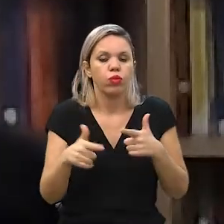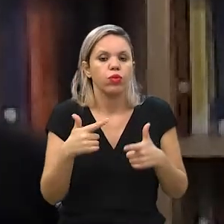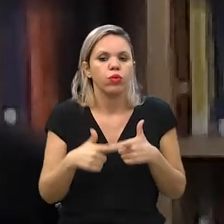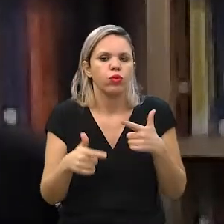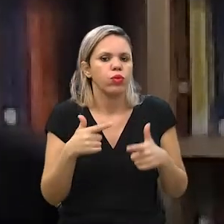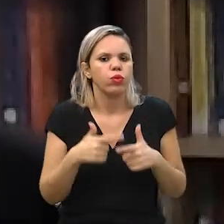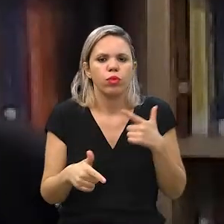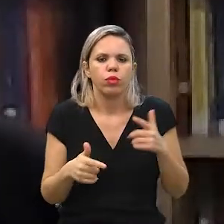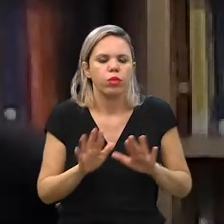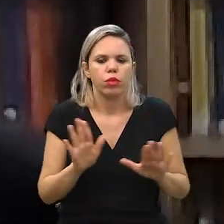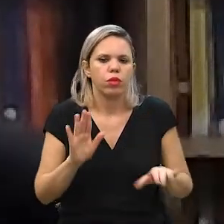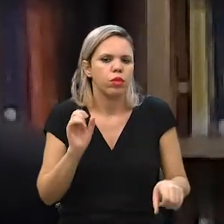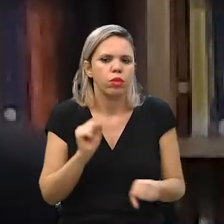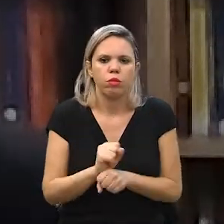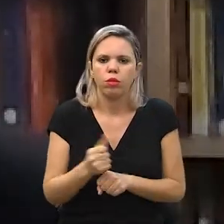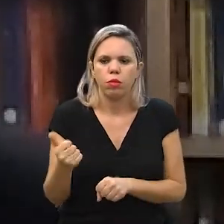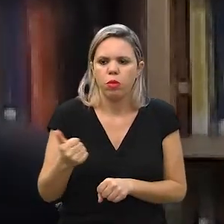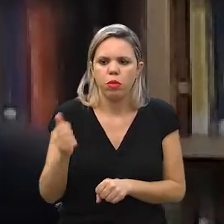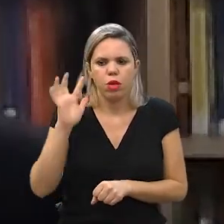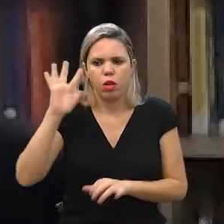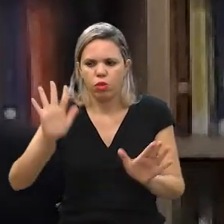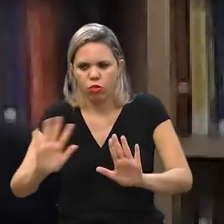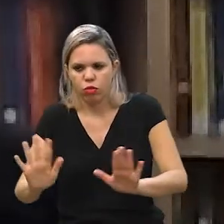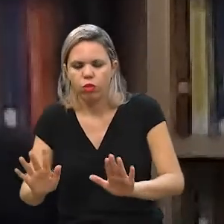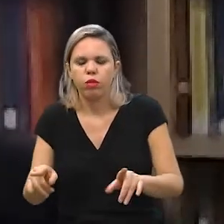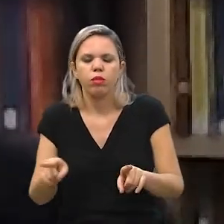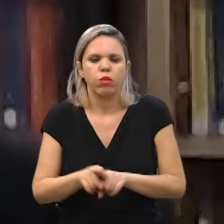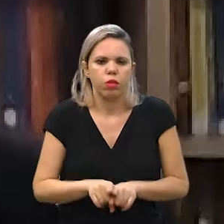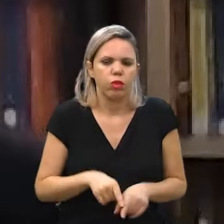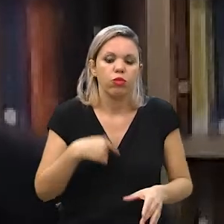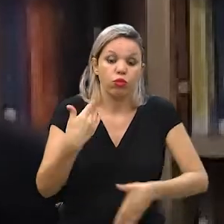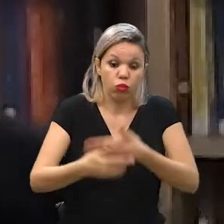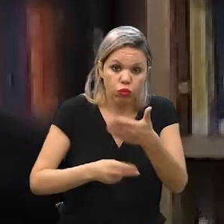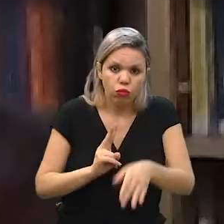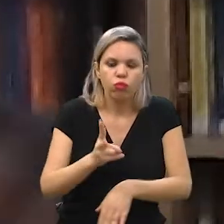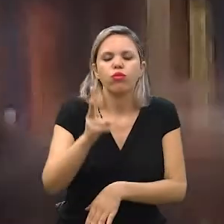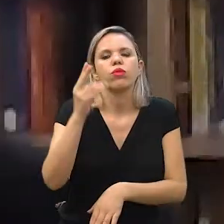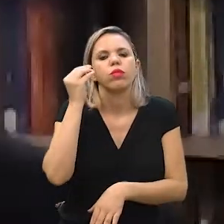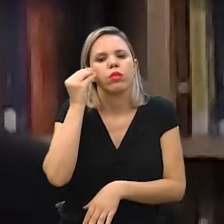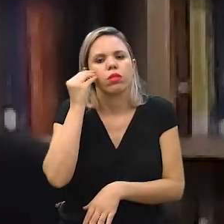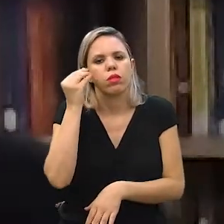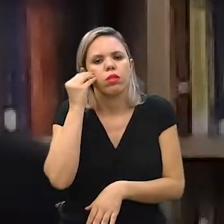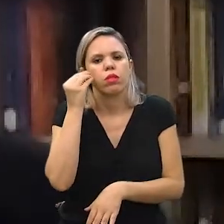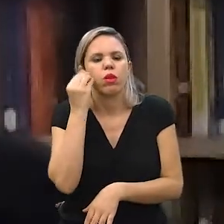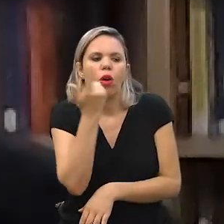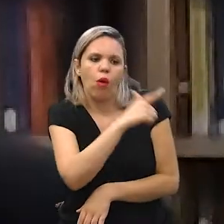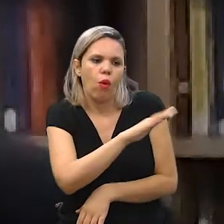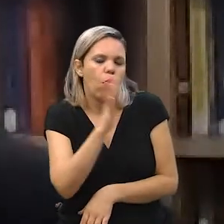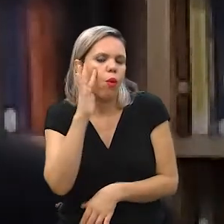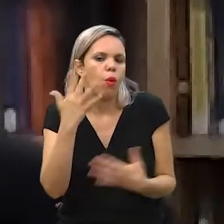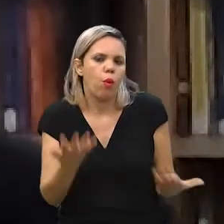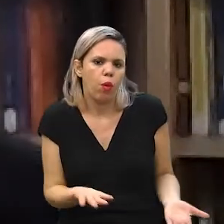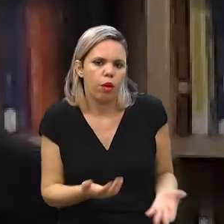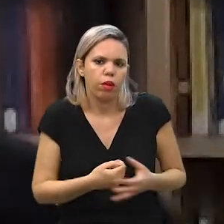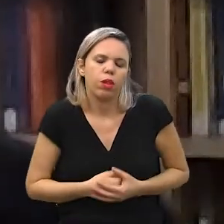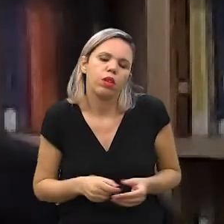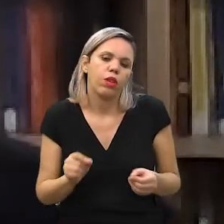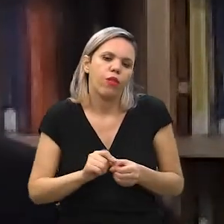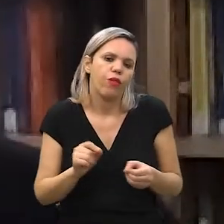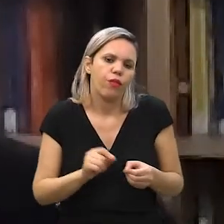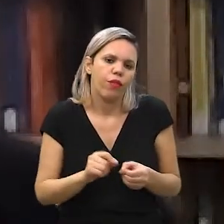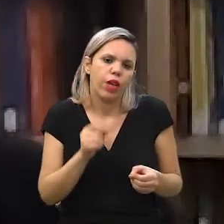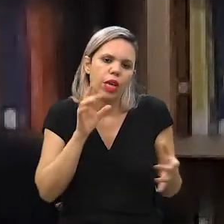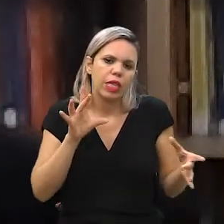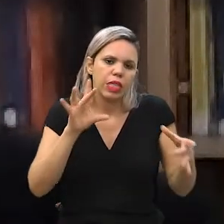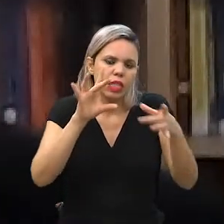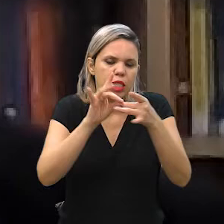de não parar na primeira solução, mas ir adiante e pensar outras soluções que façam o quê?